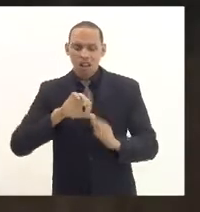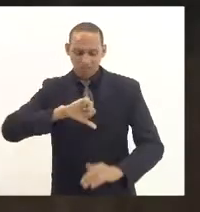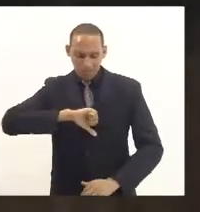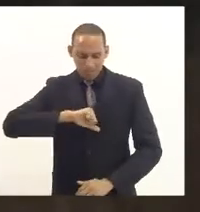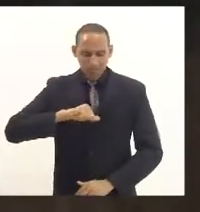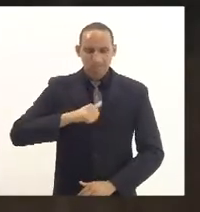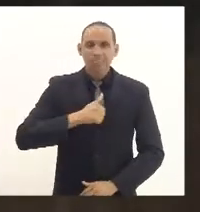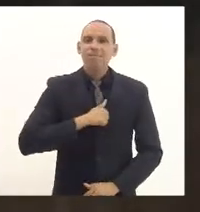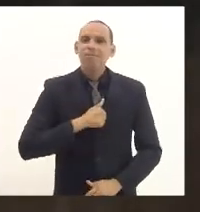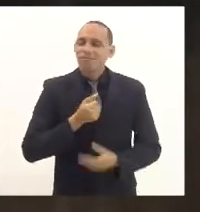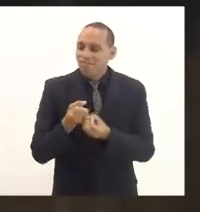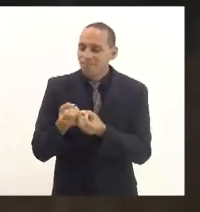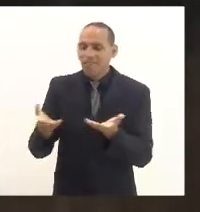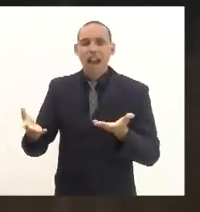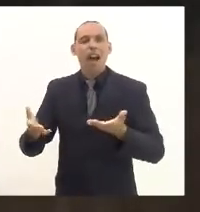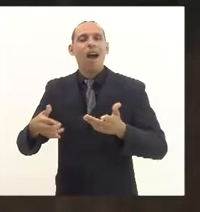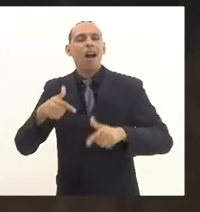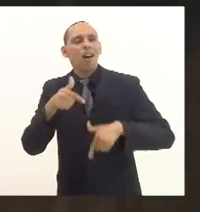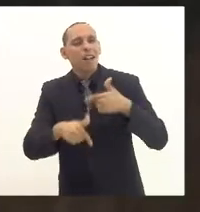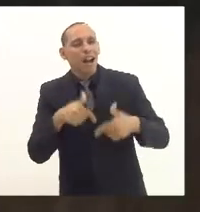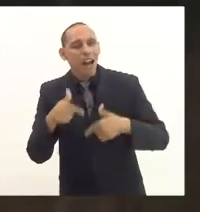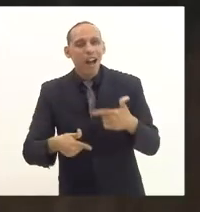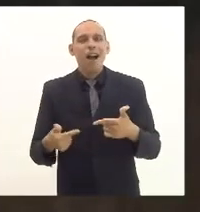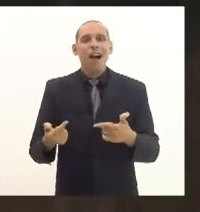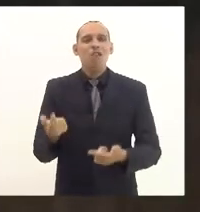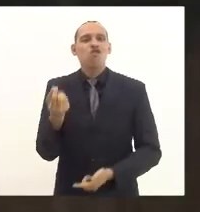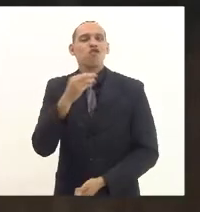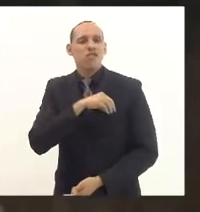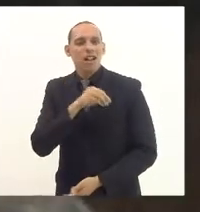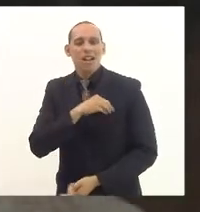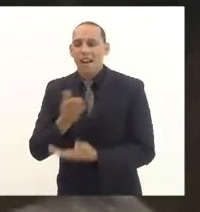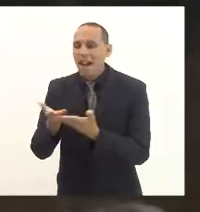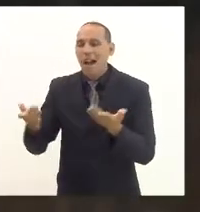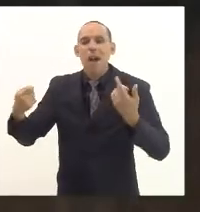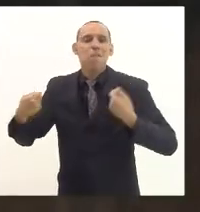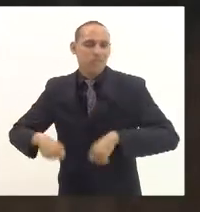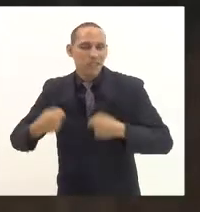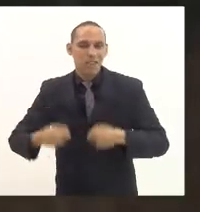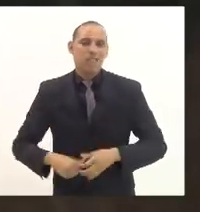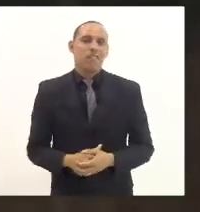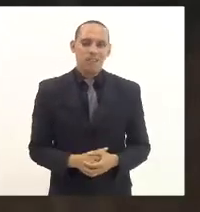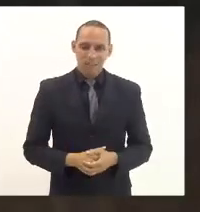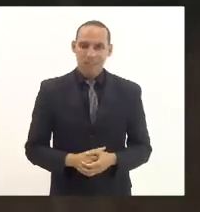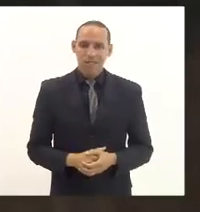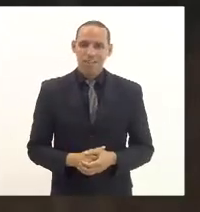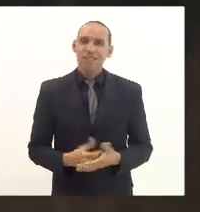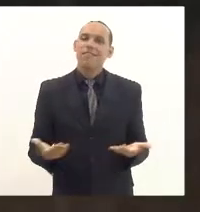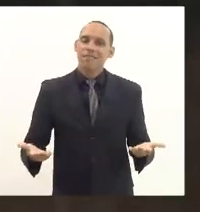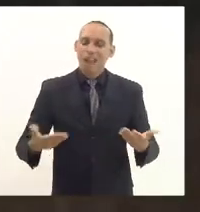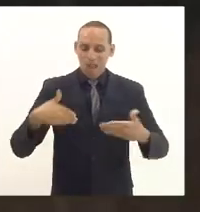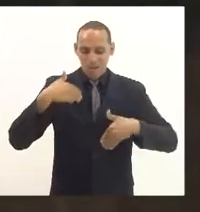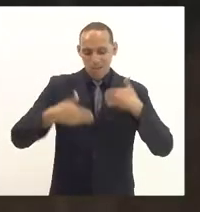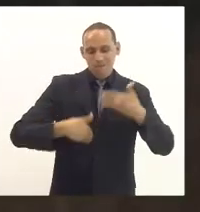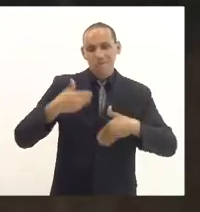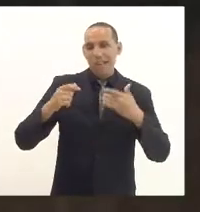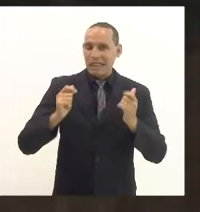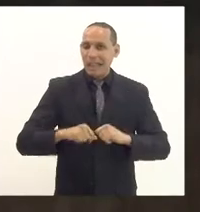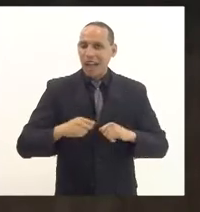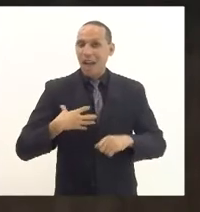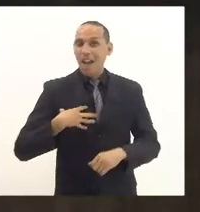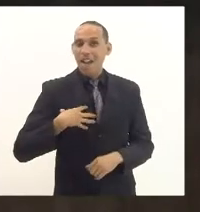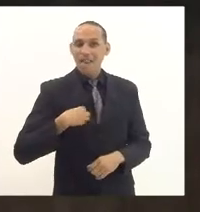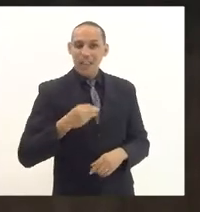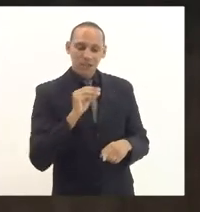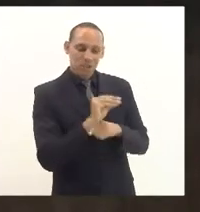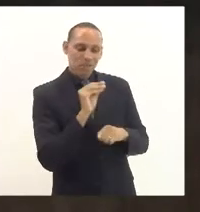a empregabilidade e a renda que ela tanto precisa para cuidar de si e cuidar dos seus